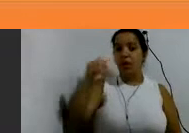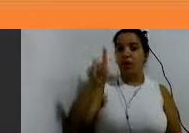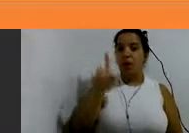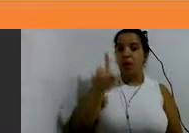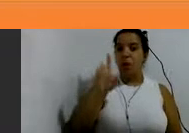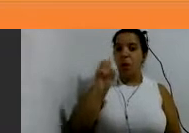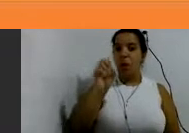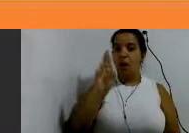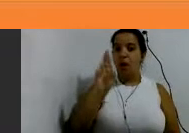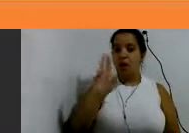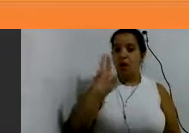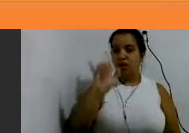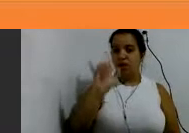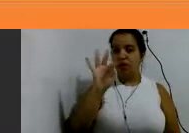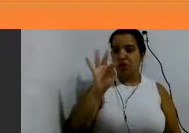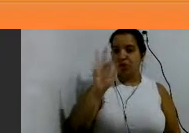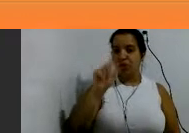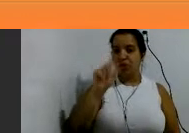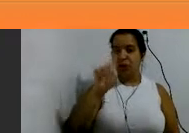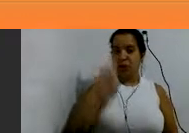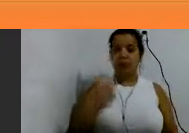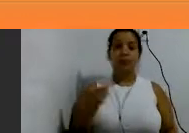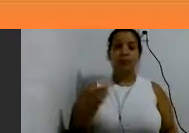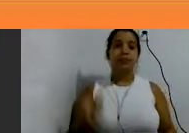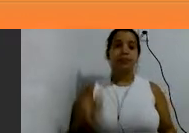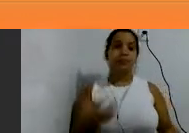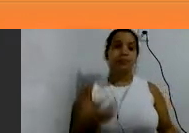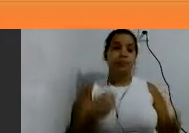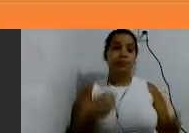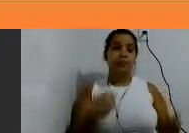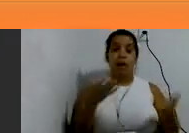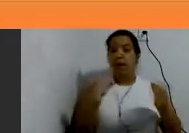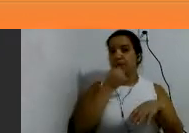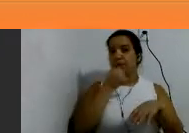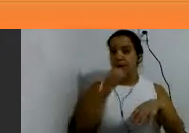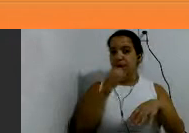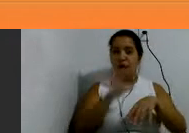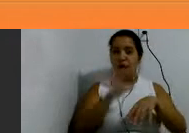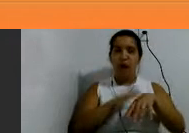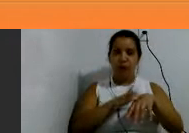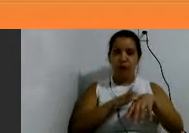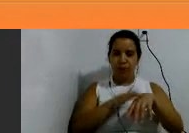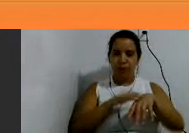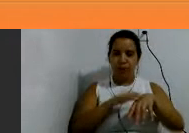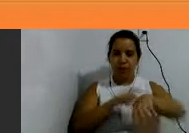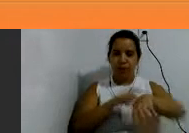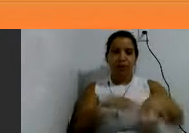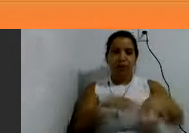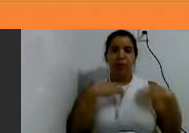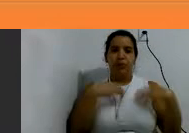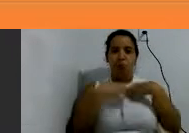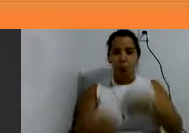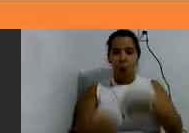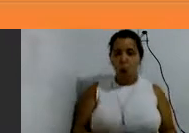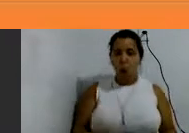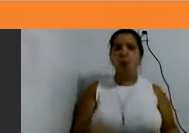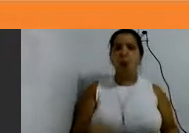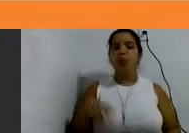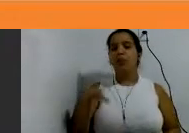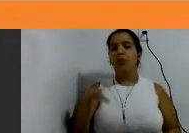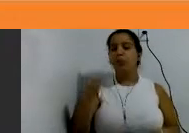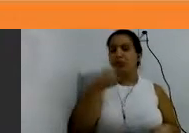Então, a leishmaniose tegumentar acomete pele e mucosas e a visceral diversos órgãos, como fígado,